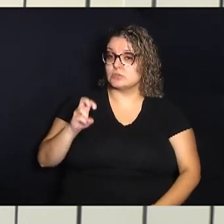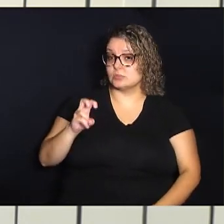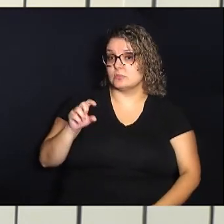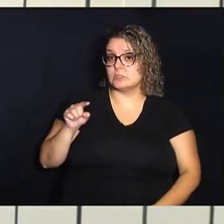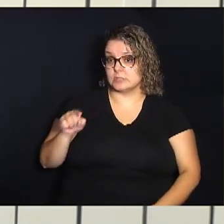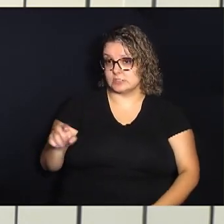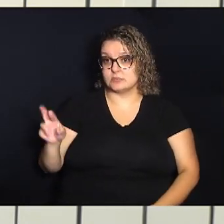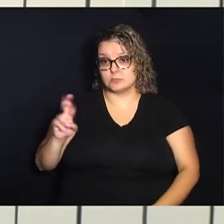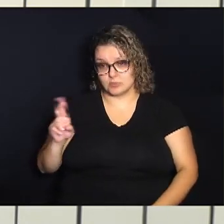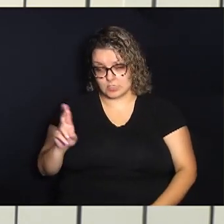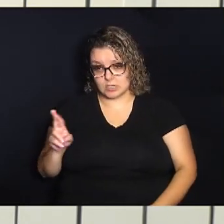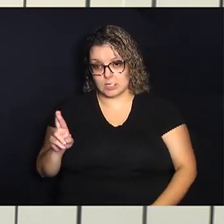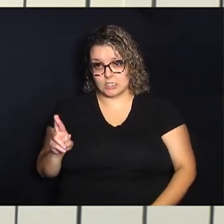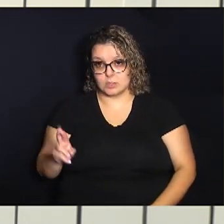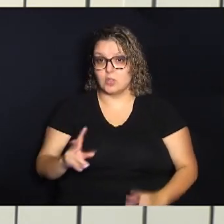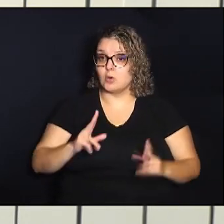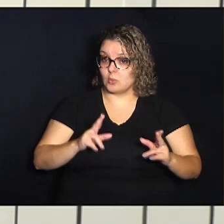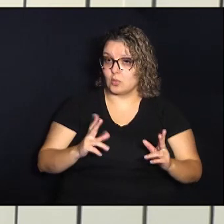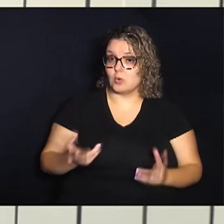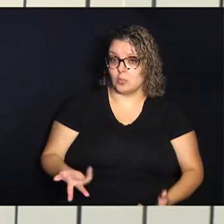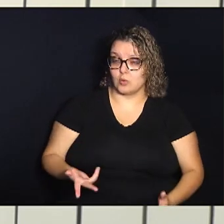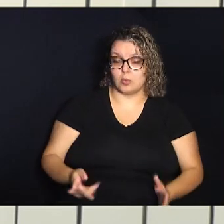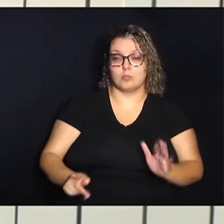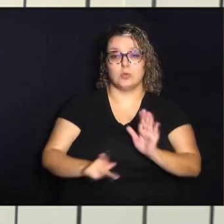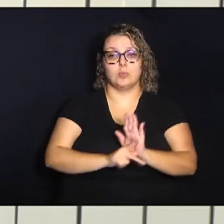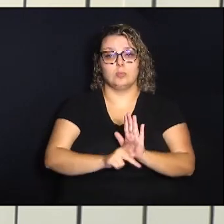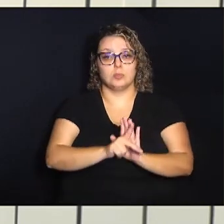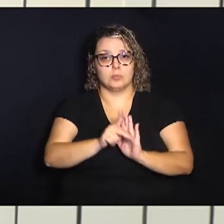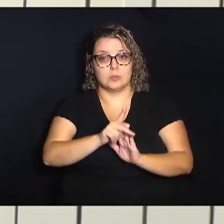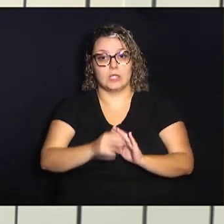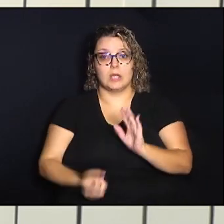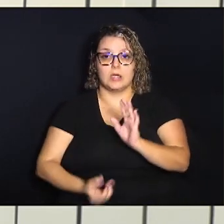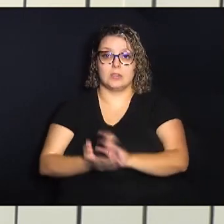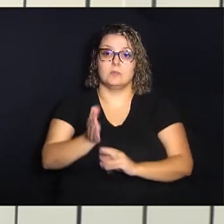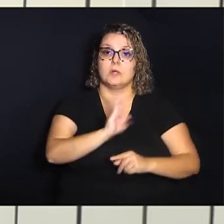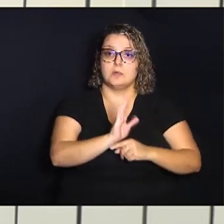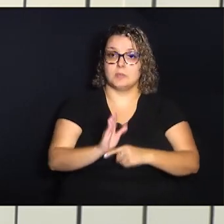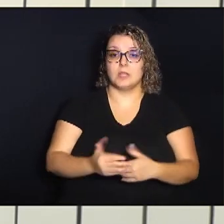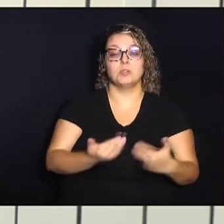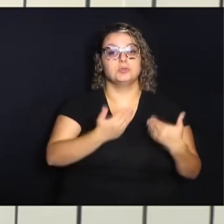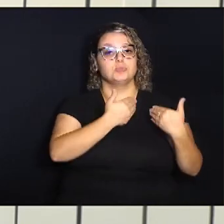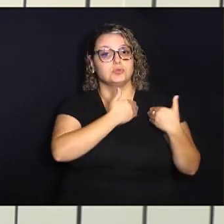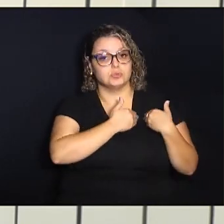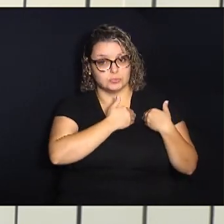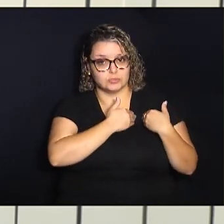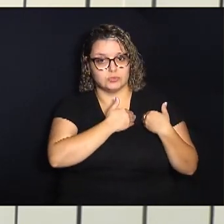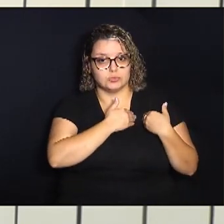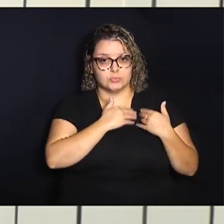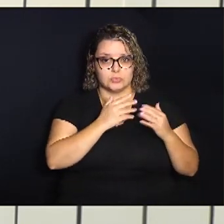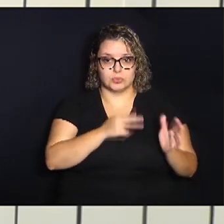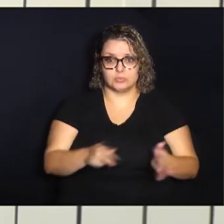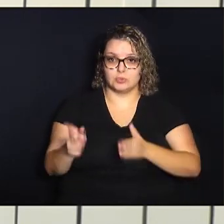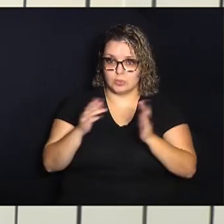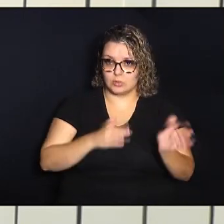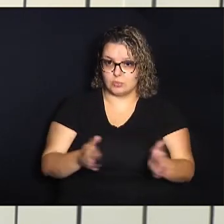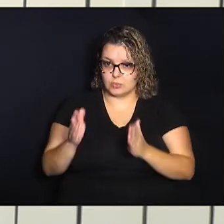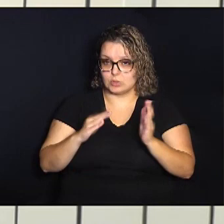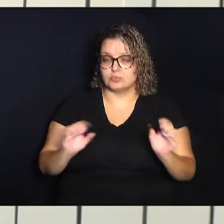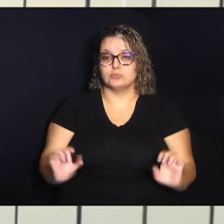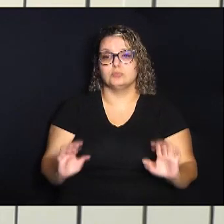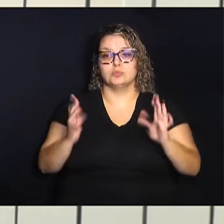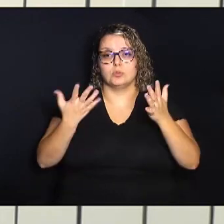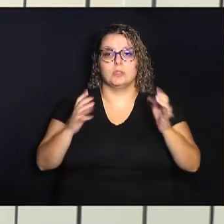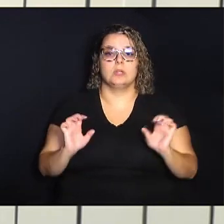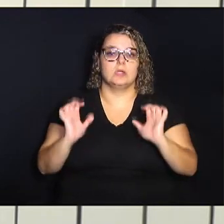233.395. De acordo com o projeto, a criação dos vídeos será de responsabilidade dos produtores dos shows e